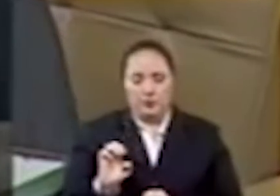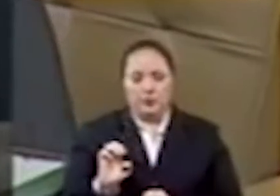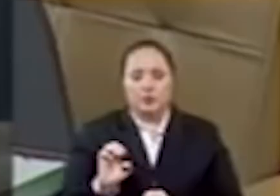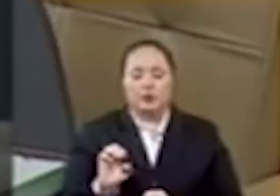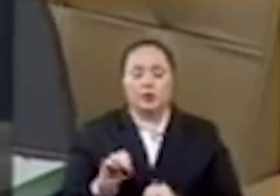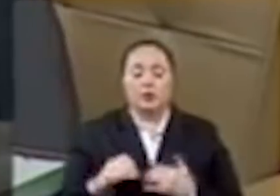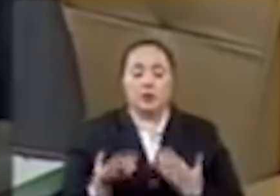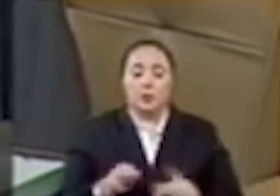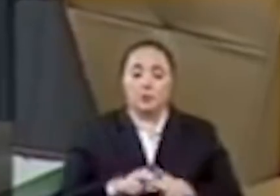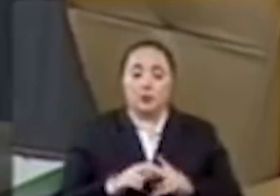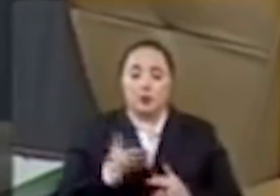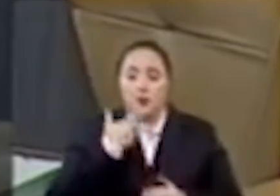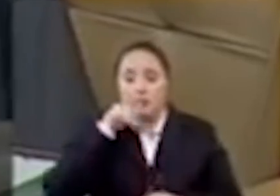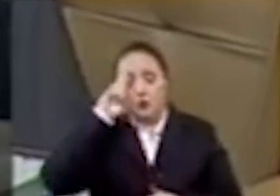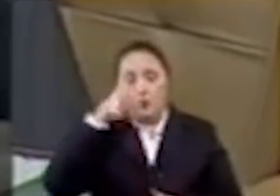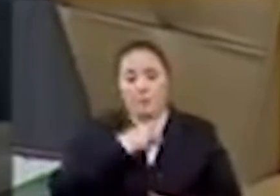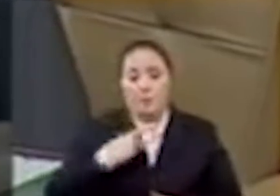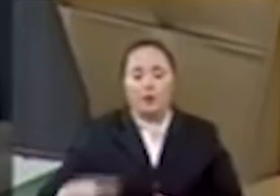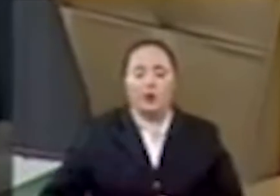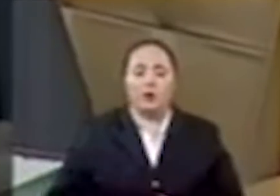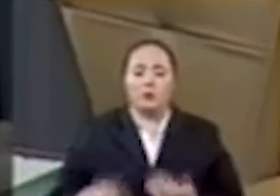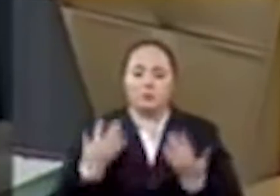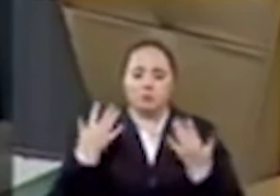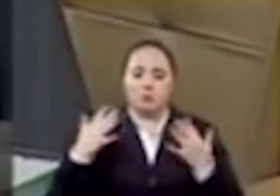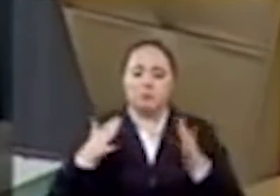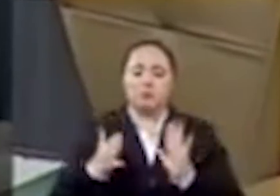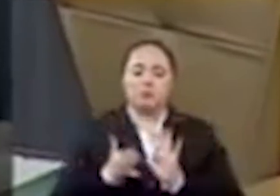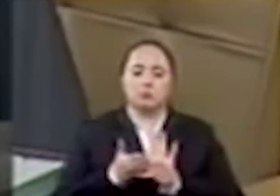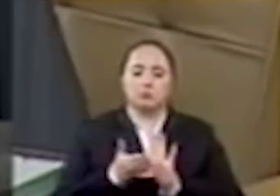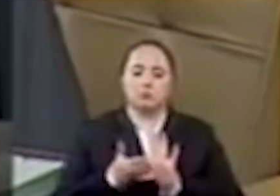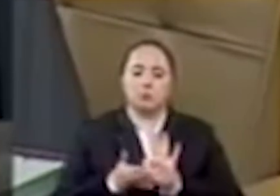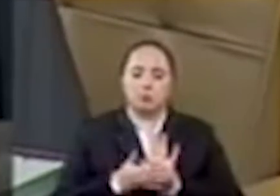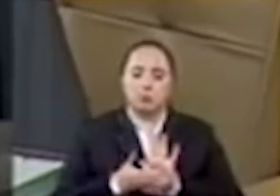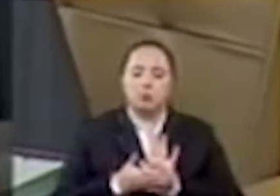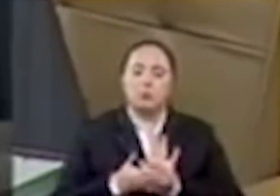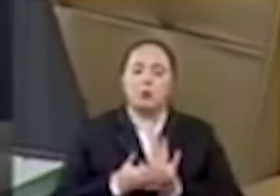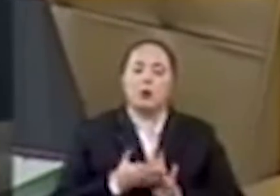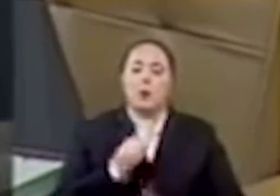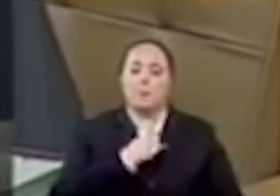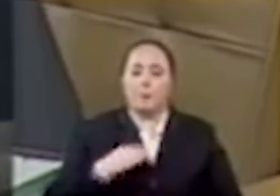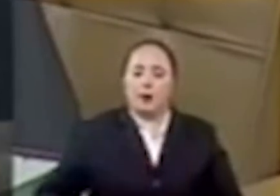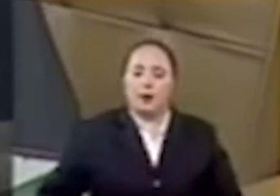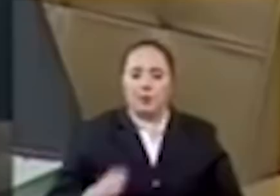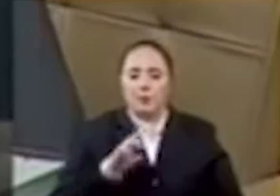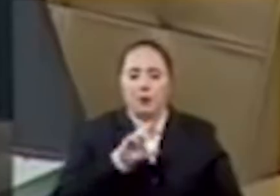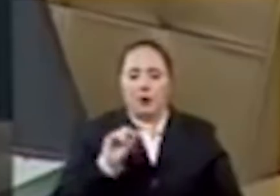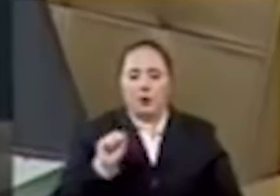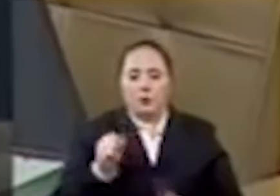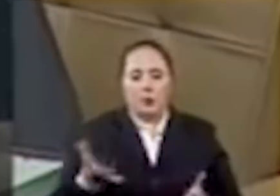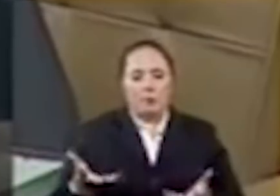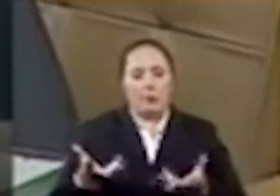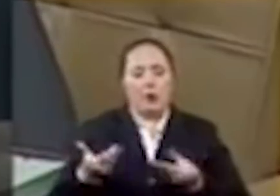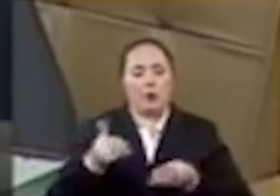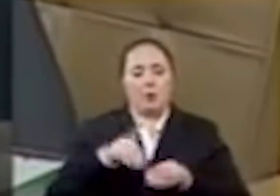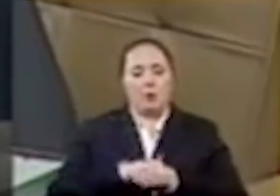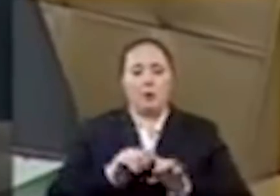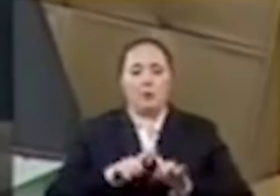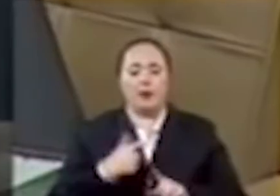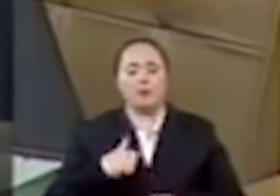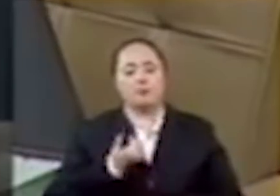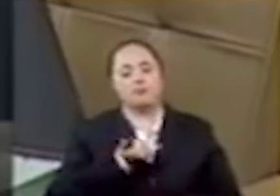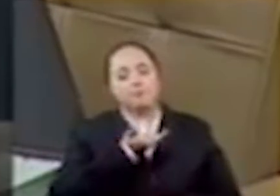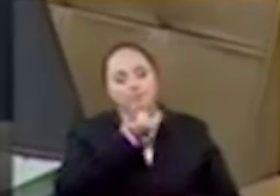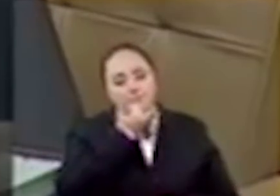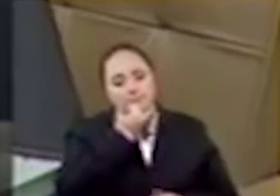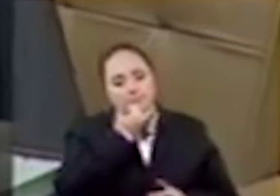senhor presidente, em que parabenizo o ministro Luiz Roberto pelo brilhante voto proferido, peço vênia